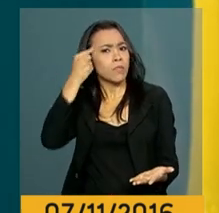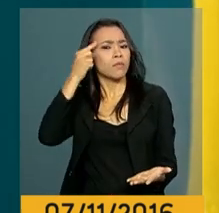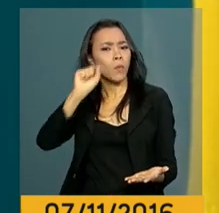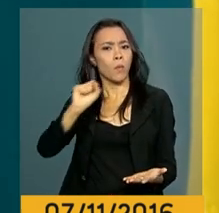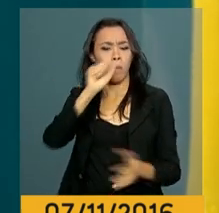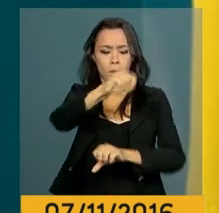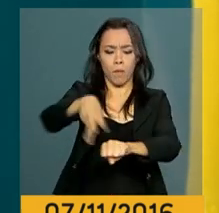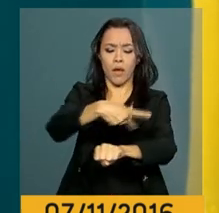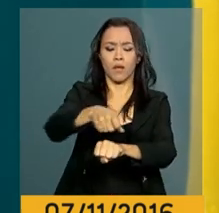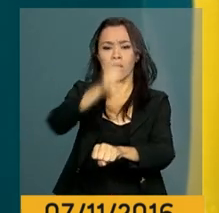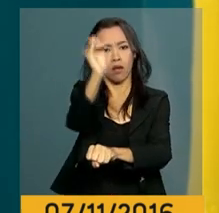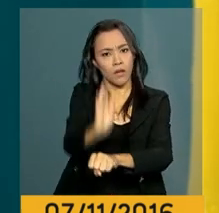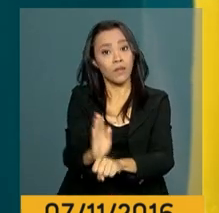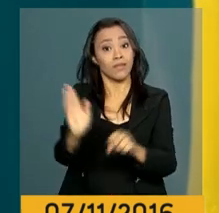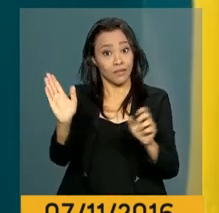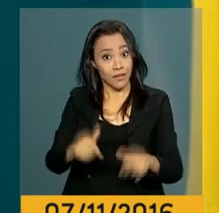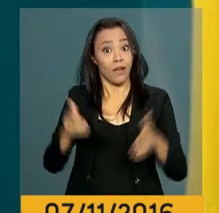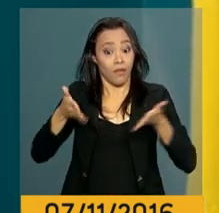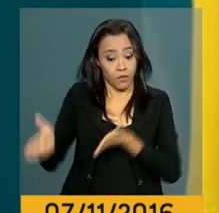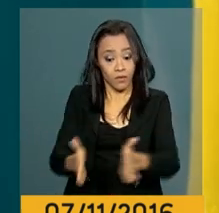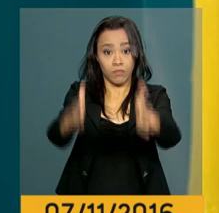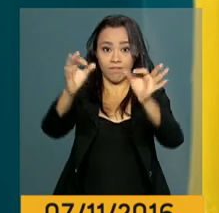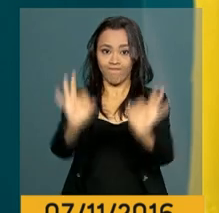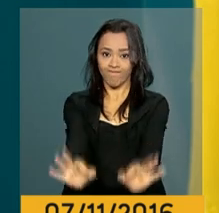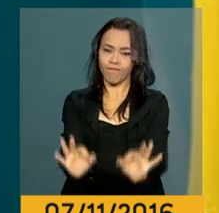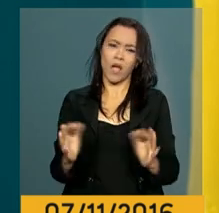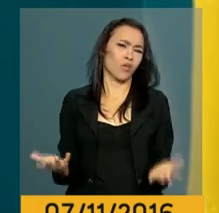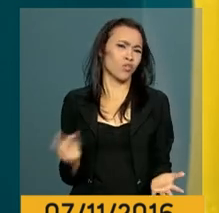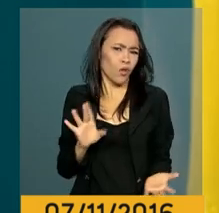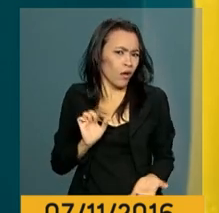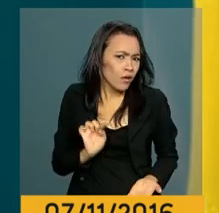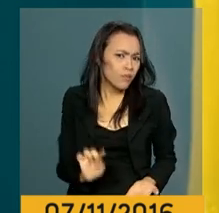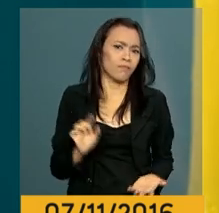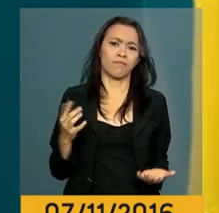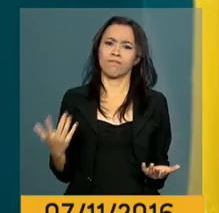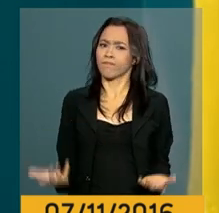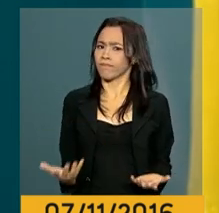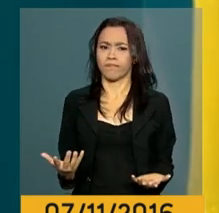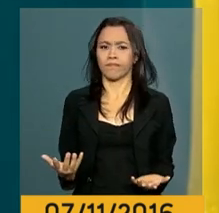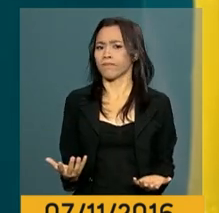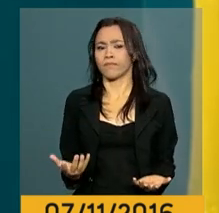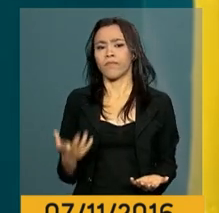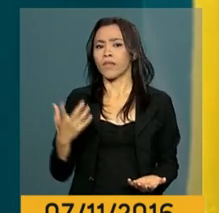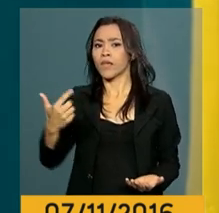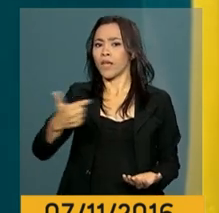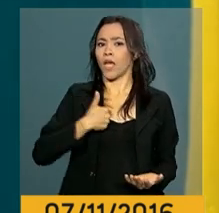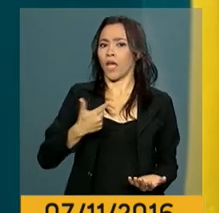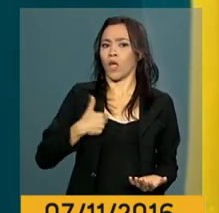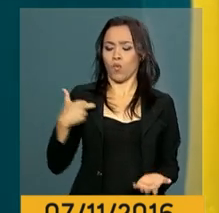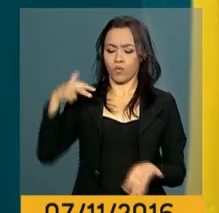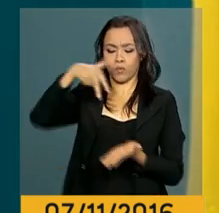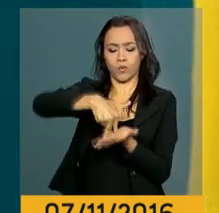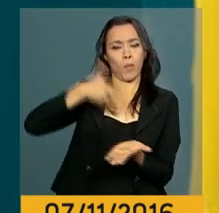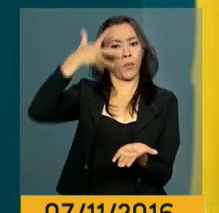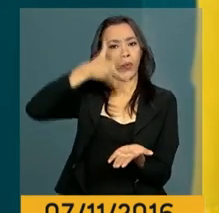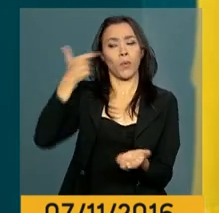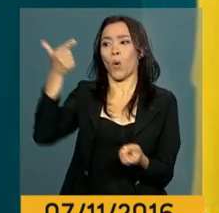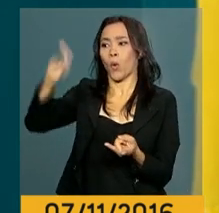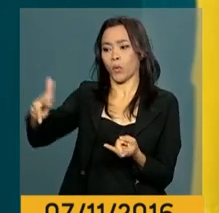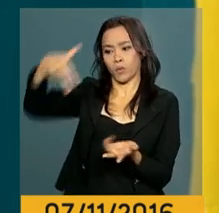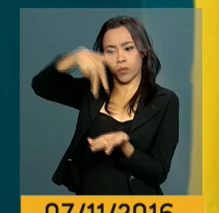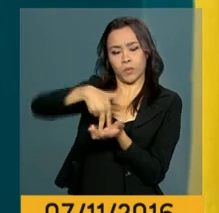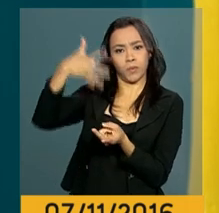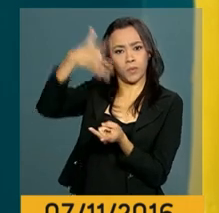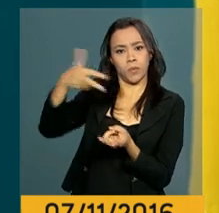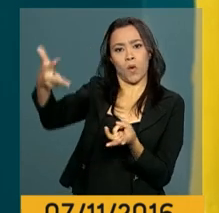o Brasil está no caminho certo. Agora, não basta, evidentemente, que eu me dirija aqui aos senhores, que o Paulo Tonet, que o